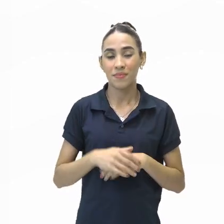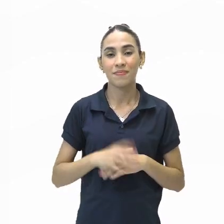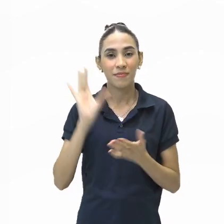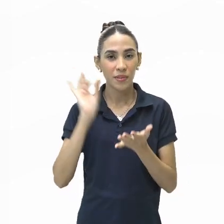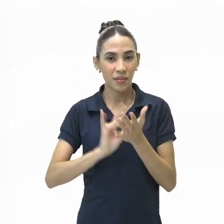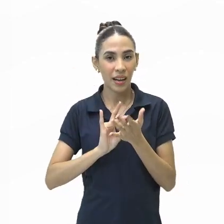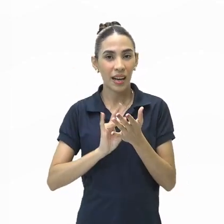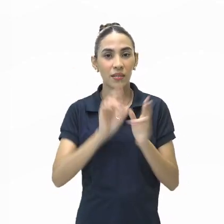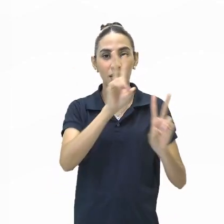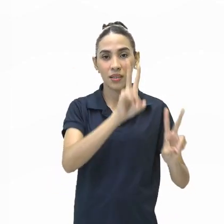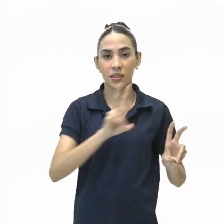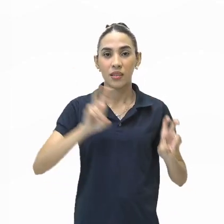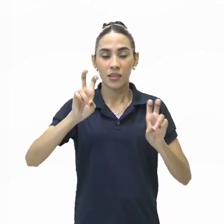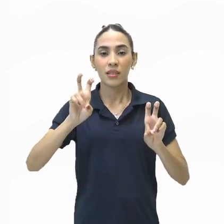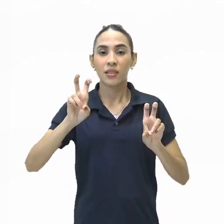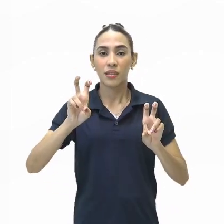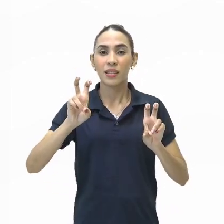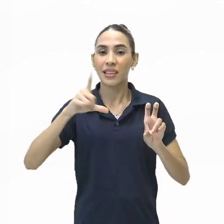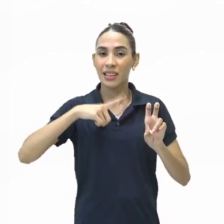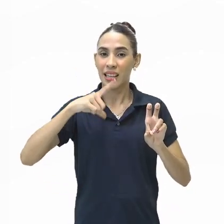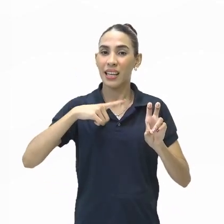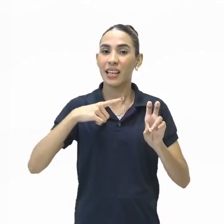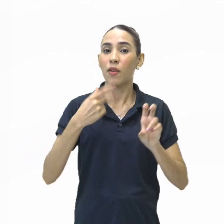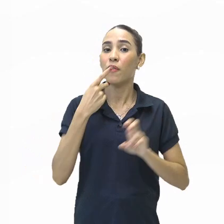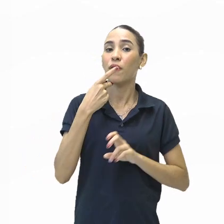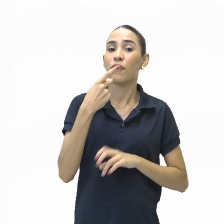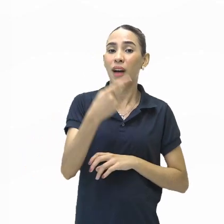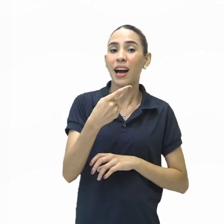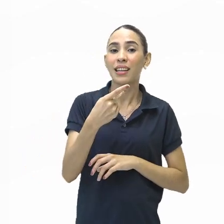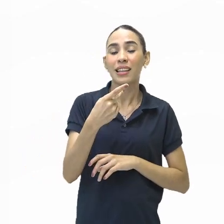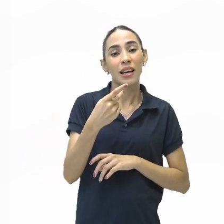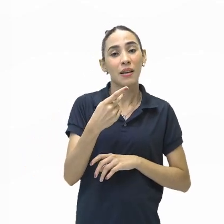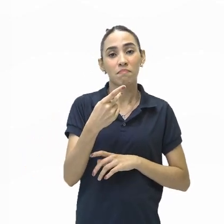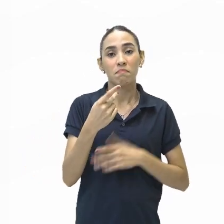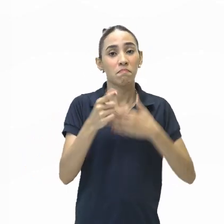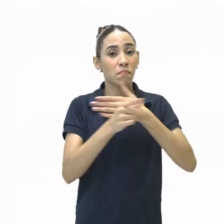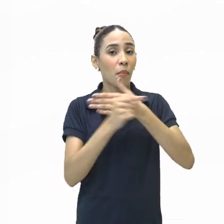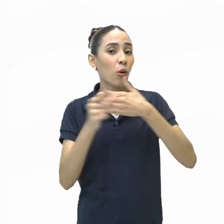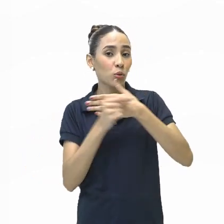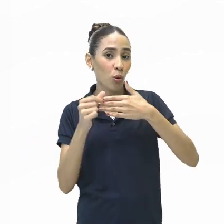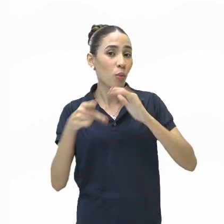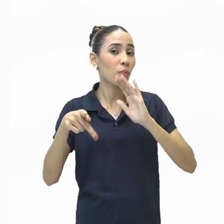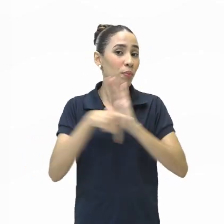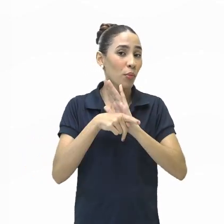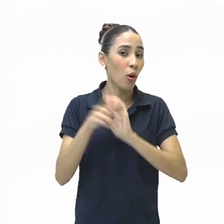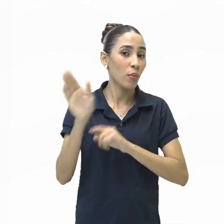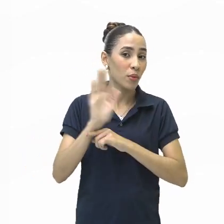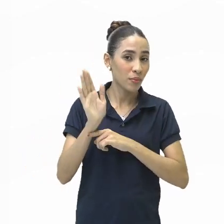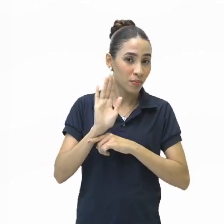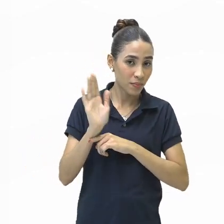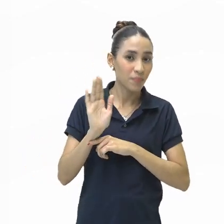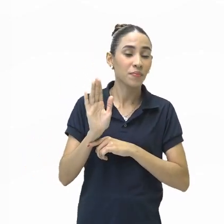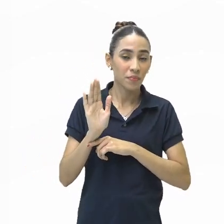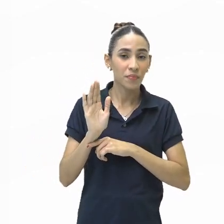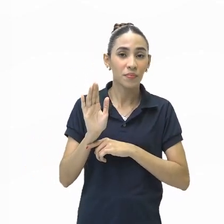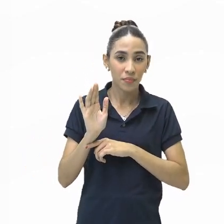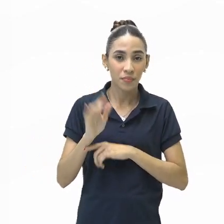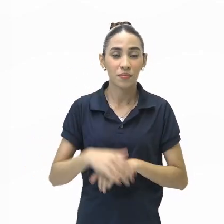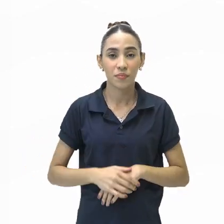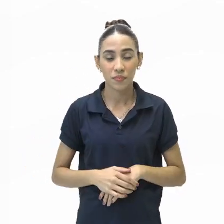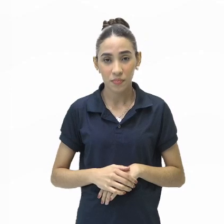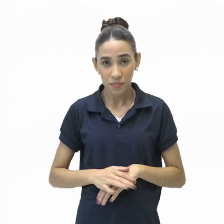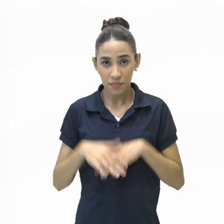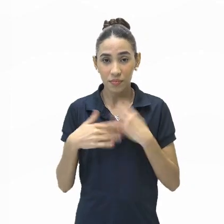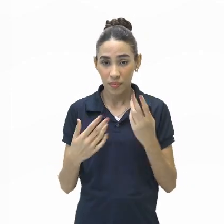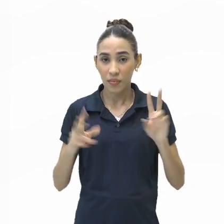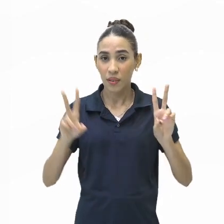está citando uma fala de algum personagem lá durante o texto, durante o filme. Então,